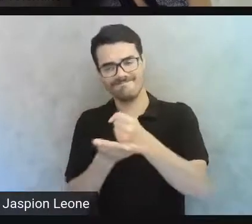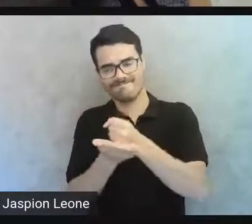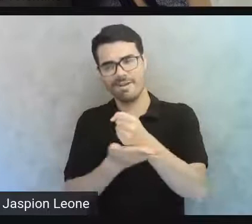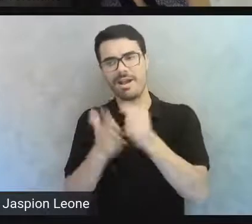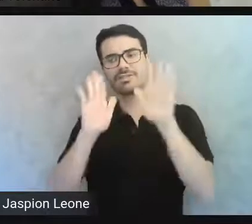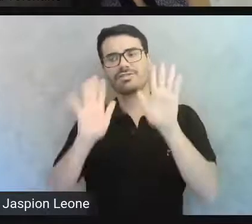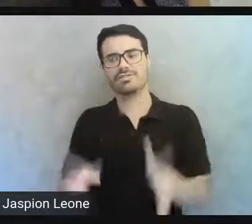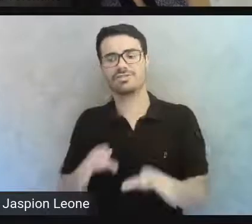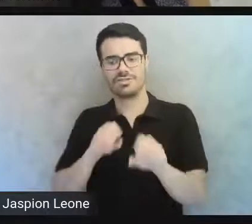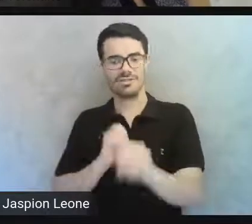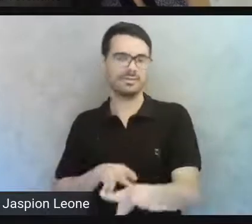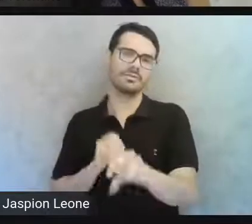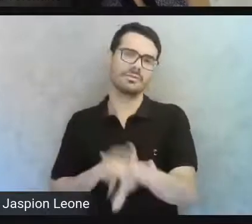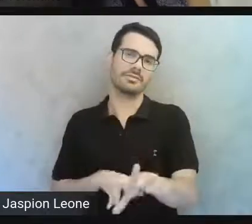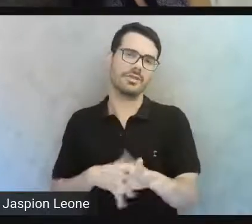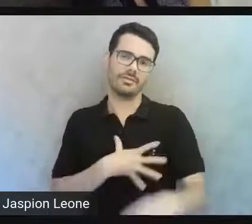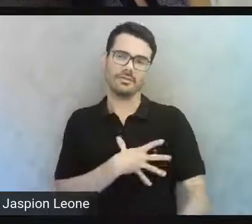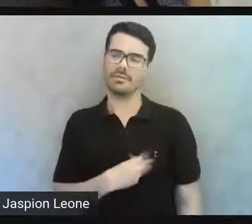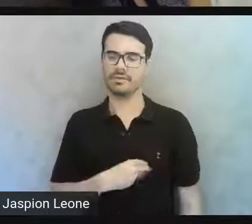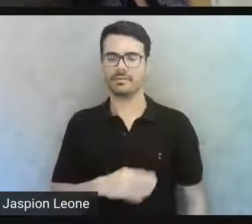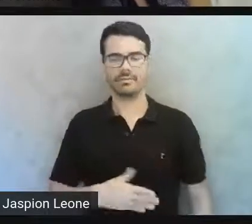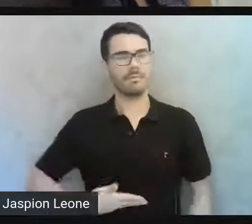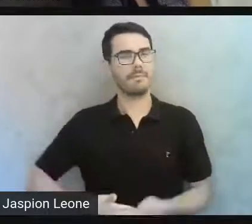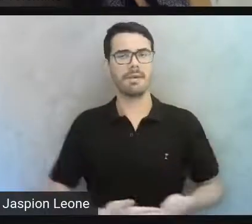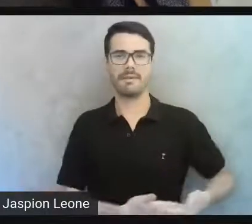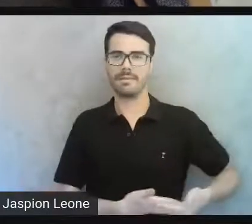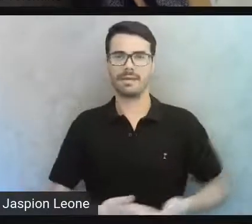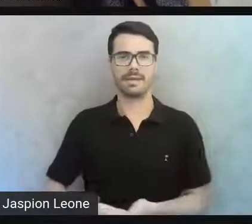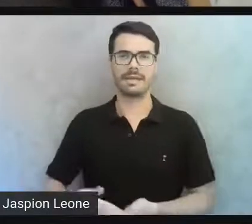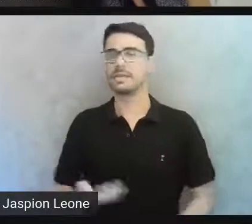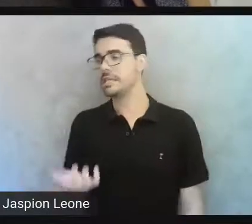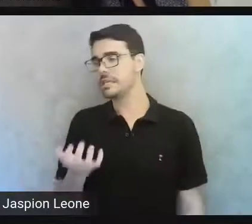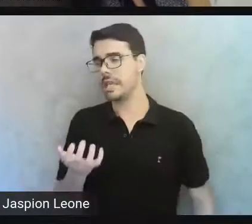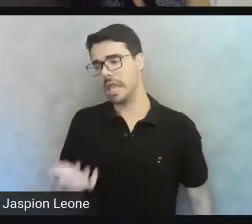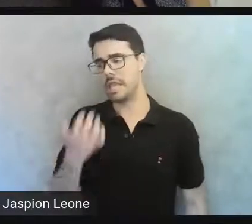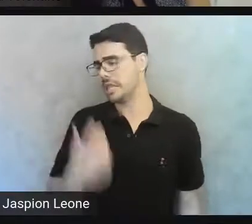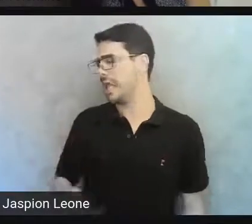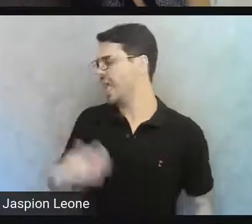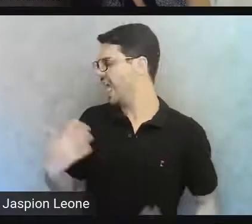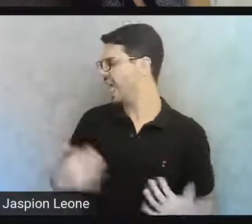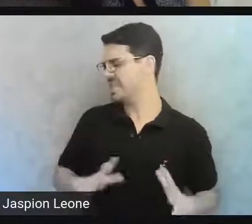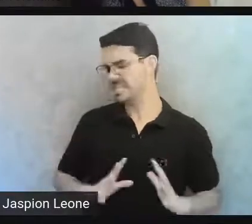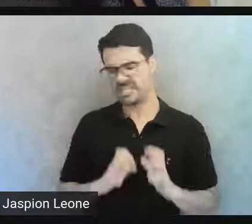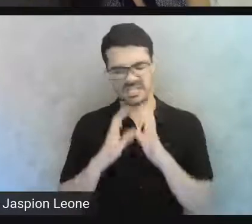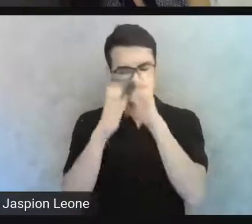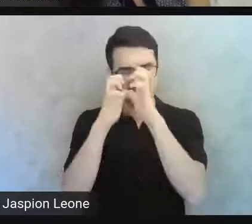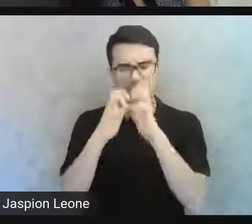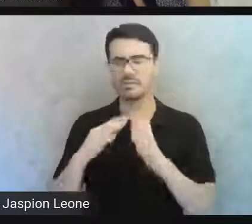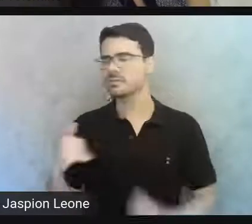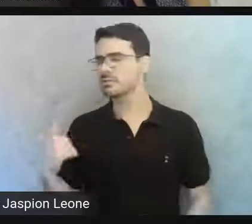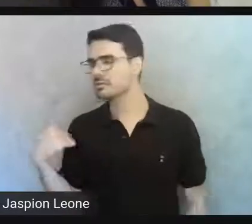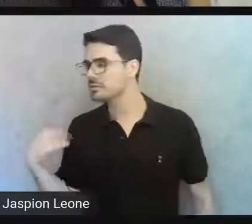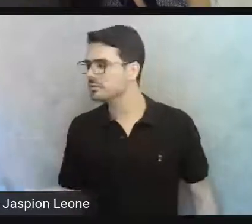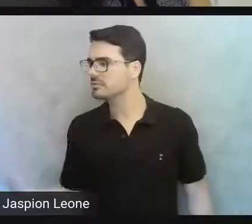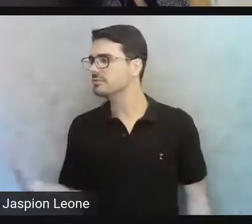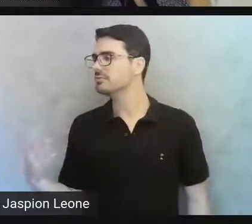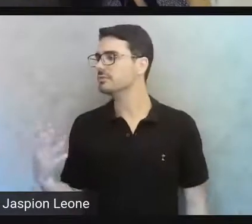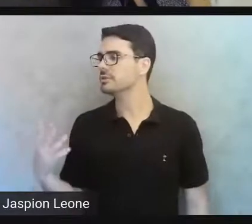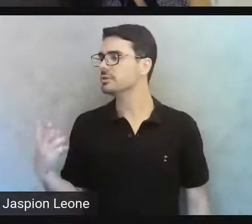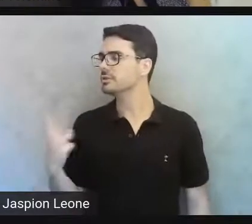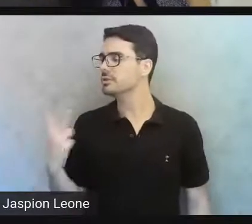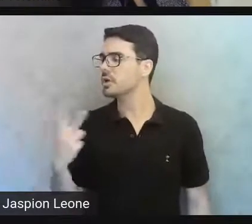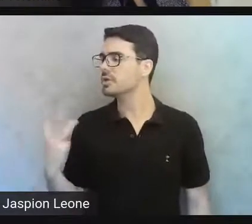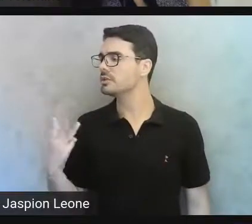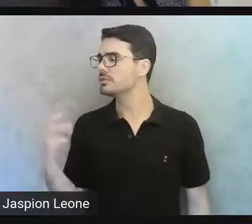ensinando desde que meu filho é bebezinho. Porque na hora que ele quer, que ele está dando uma birra, eu posso estar ali do lado, mas esperando 2, 3